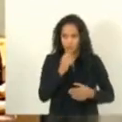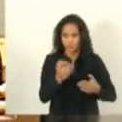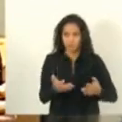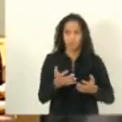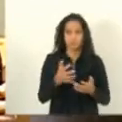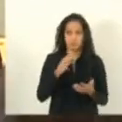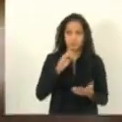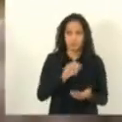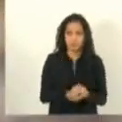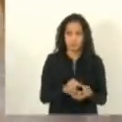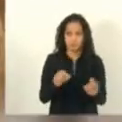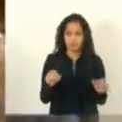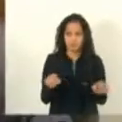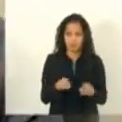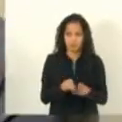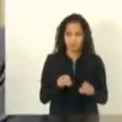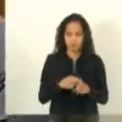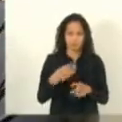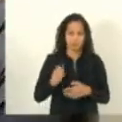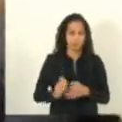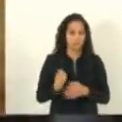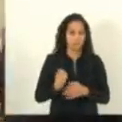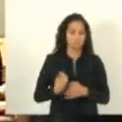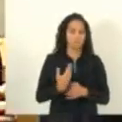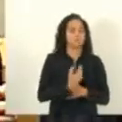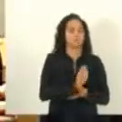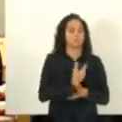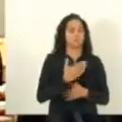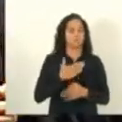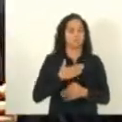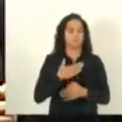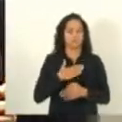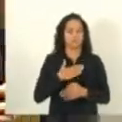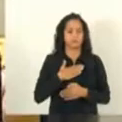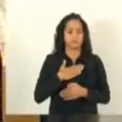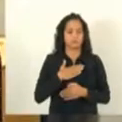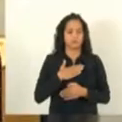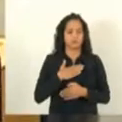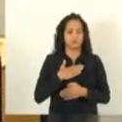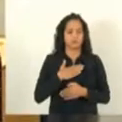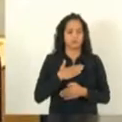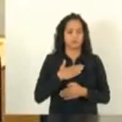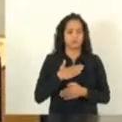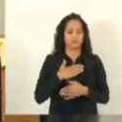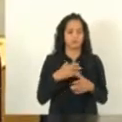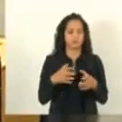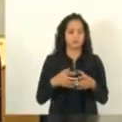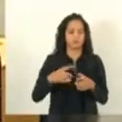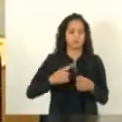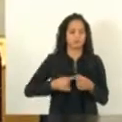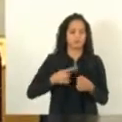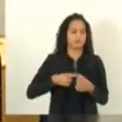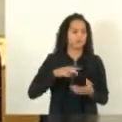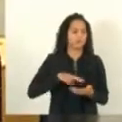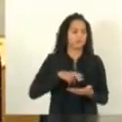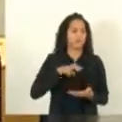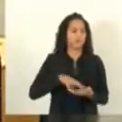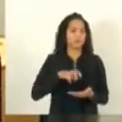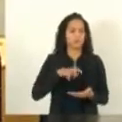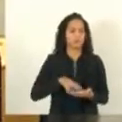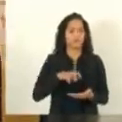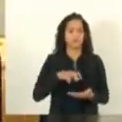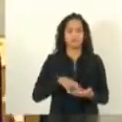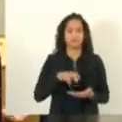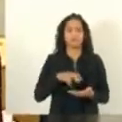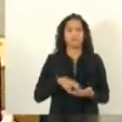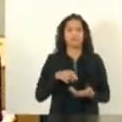de registrar a presença de amigos do município do Alegre, vice-prefeito Silvani,